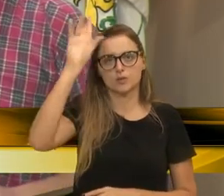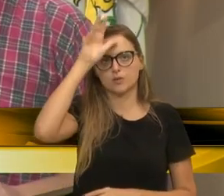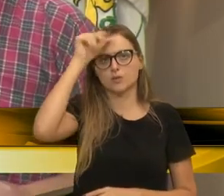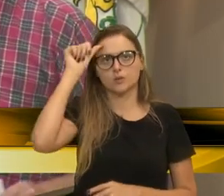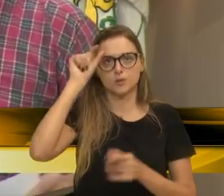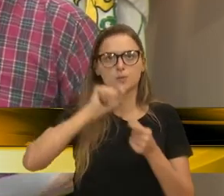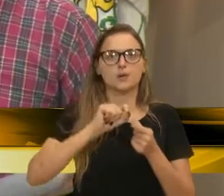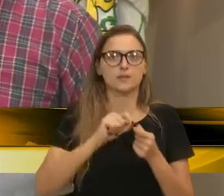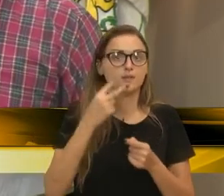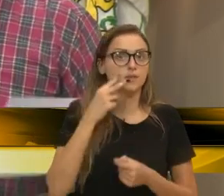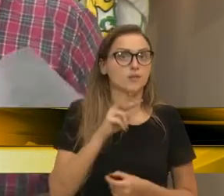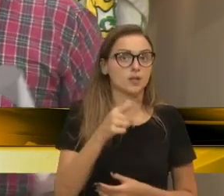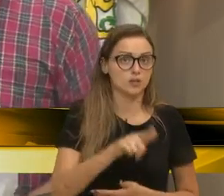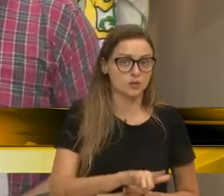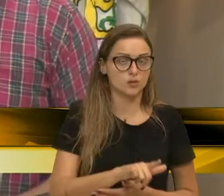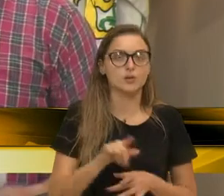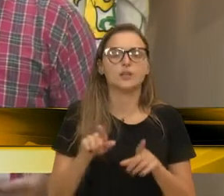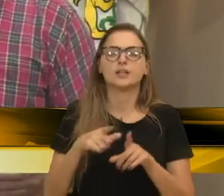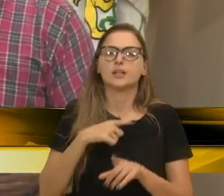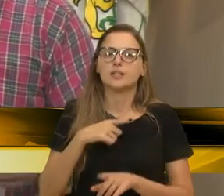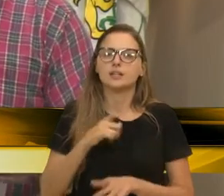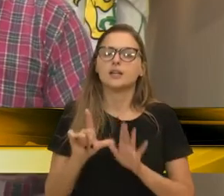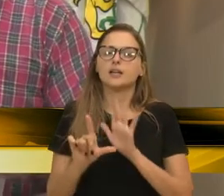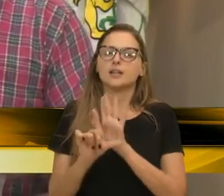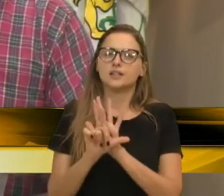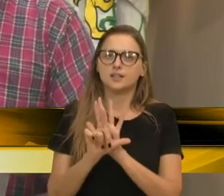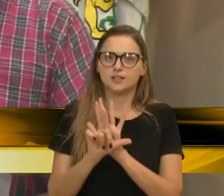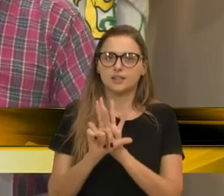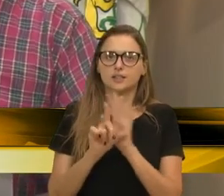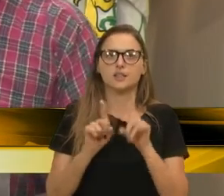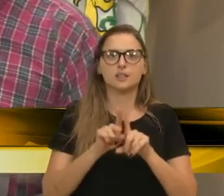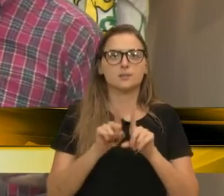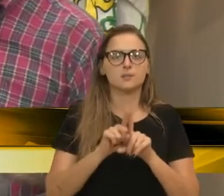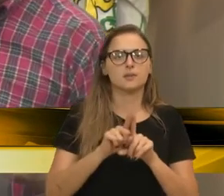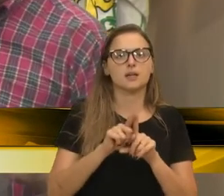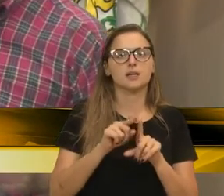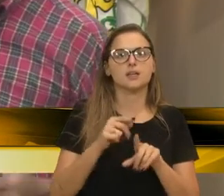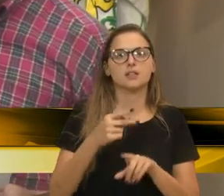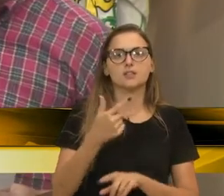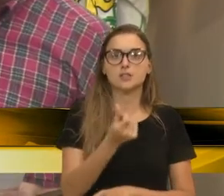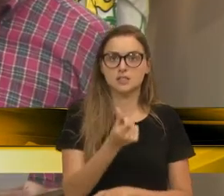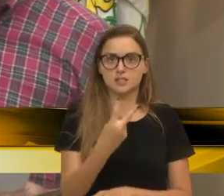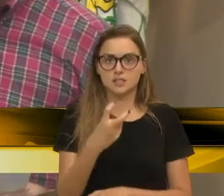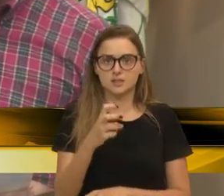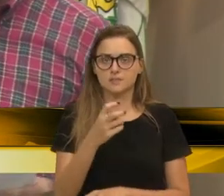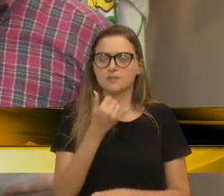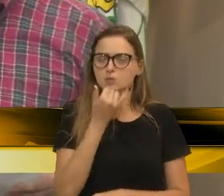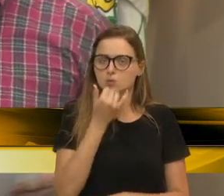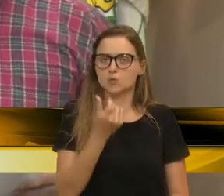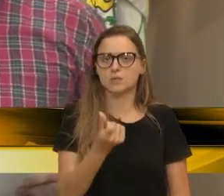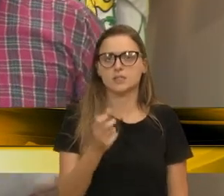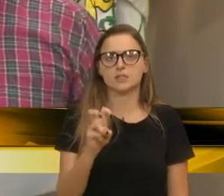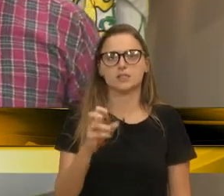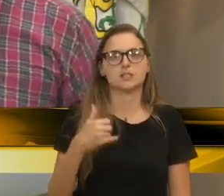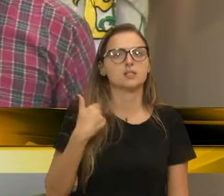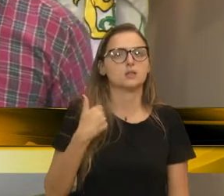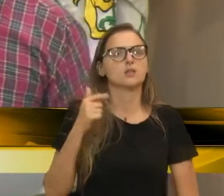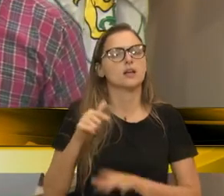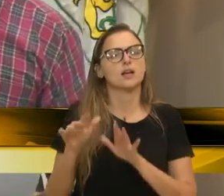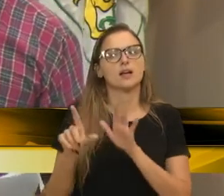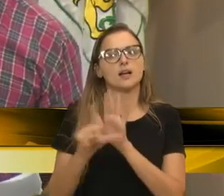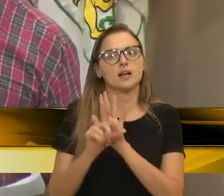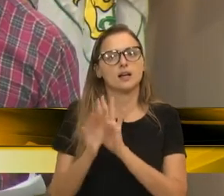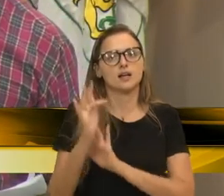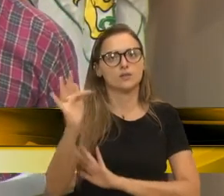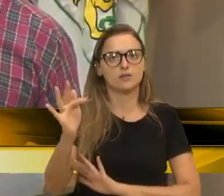seja revisto. Tem uma lei aqui na questão dos idosos, de 65 anos acima não tem o que fazer, lei federal,